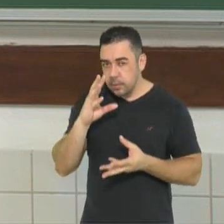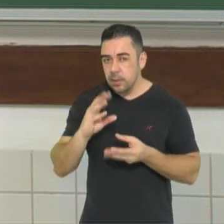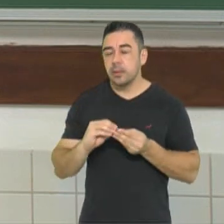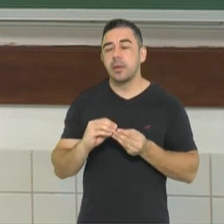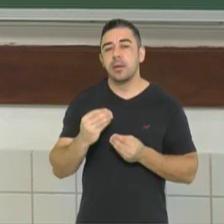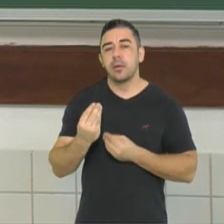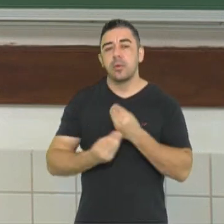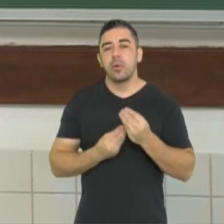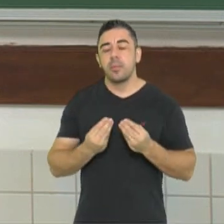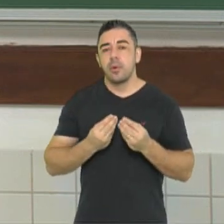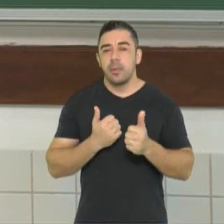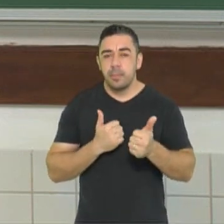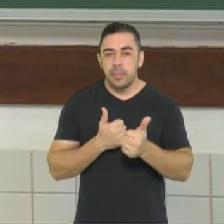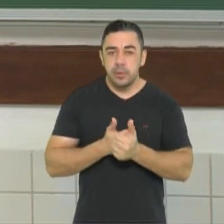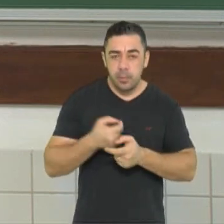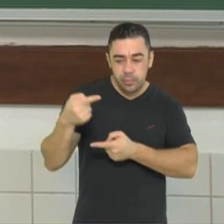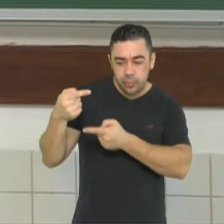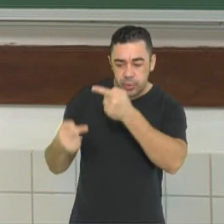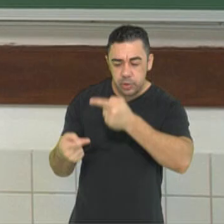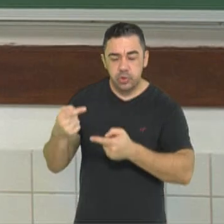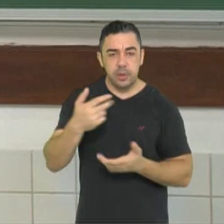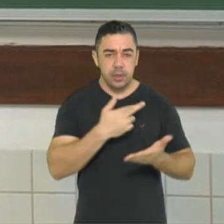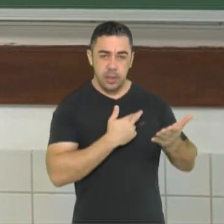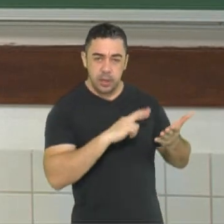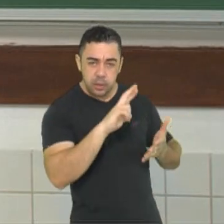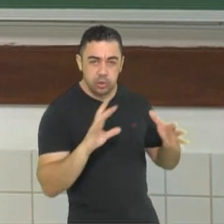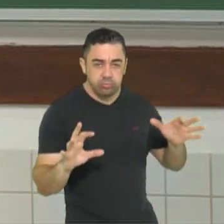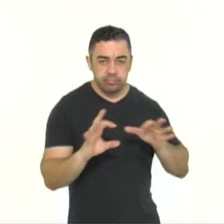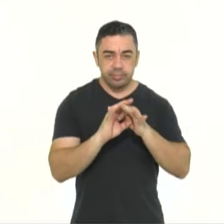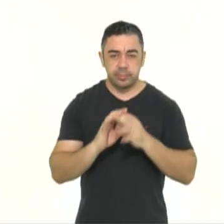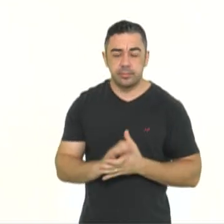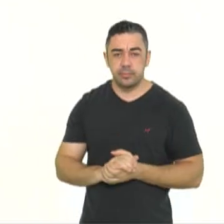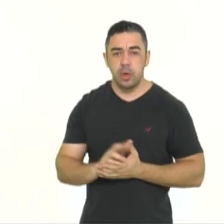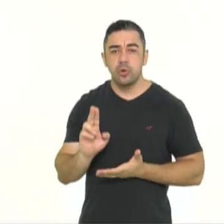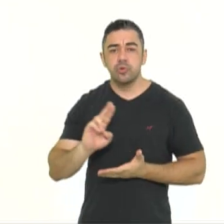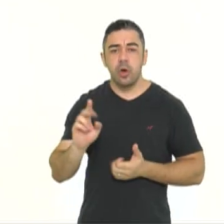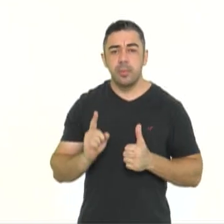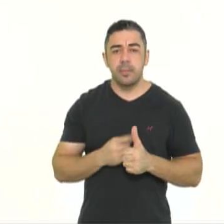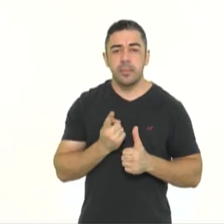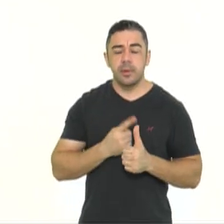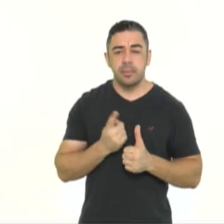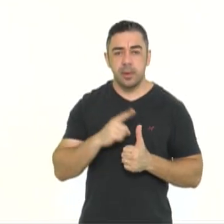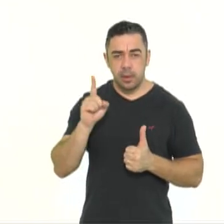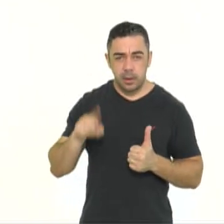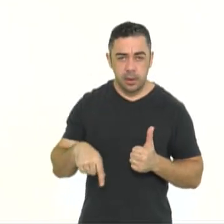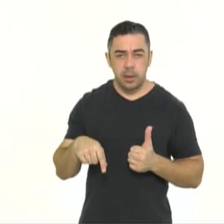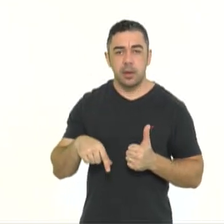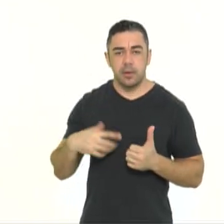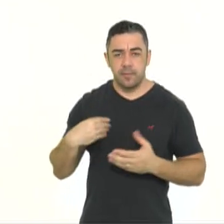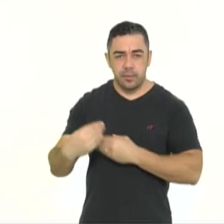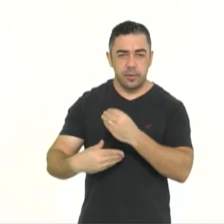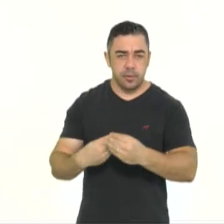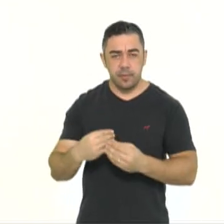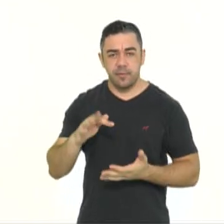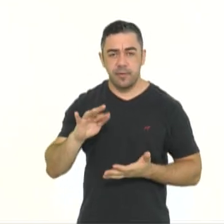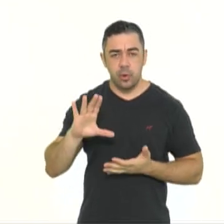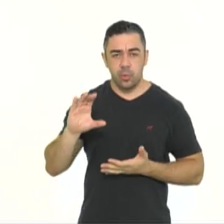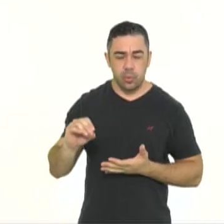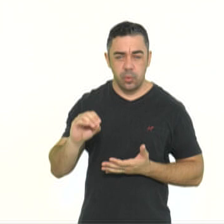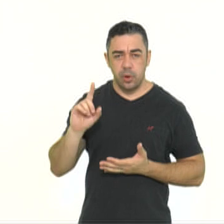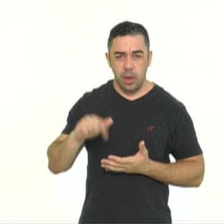dessas aproximações entre poder político e poder religioso. Vamos lá? Qual que é o nome da primeira dinastia franca? Derivada de um